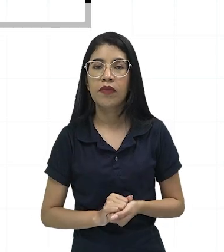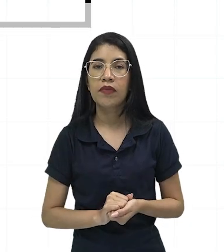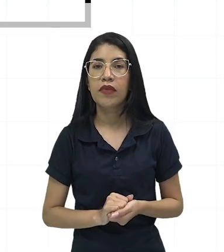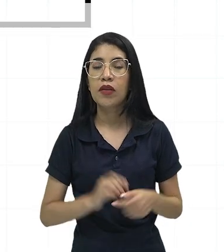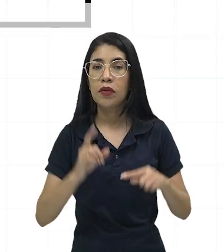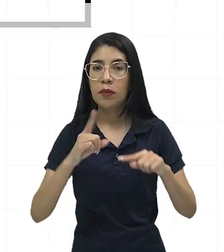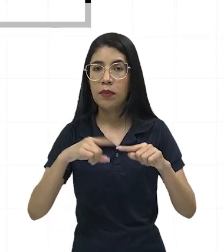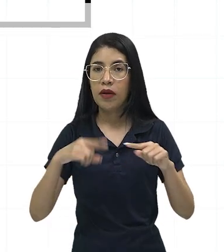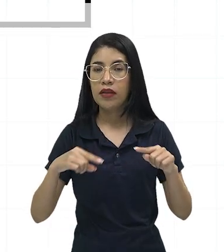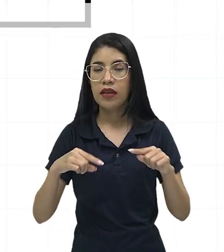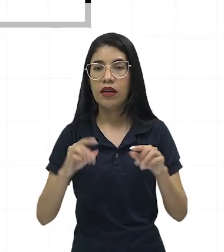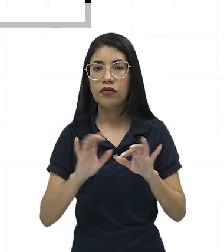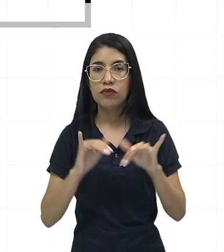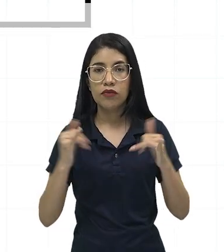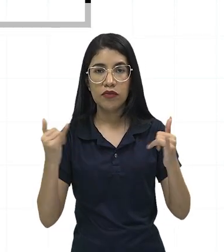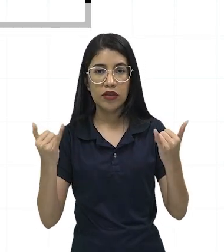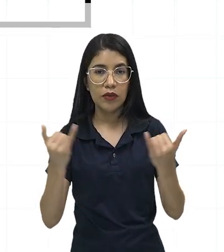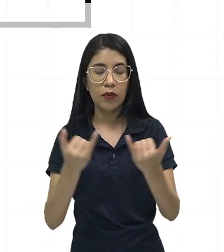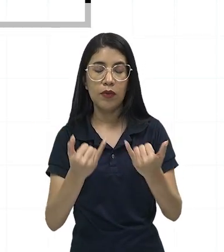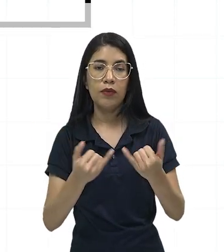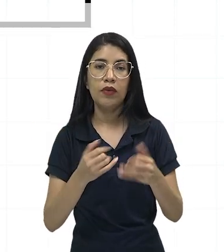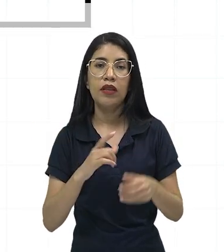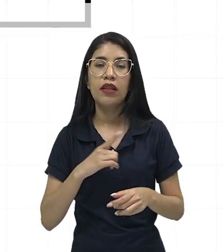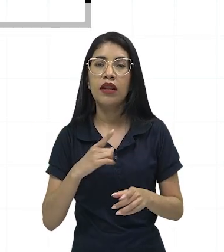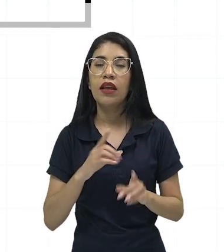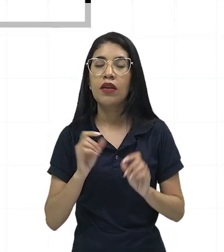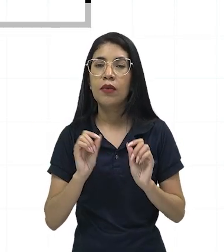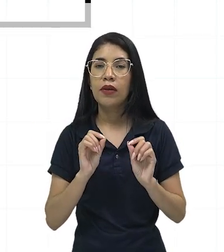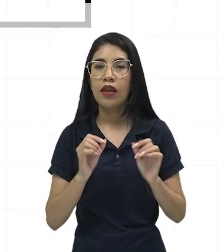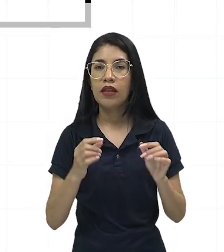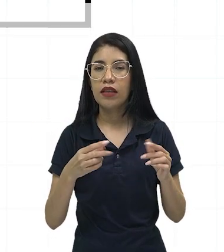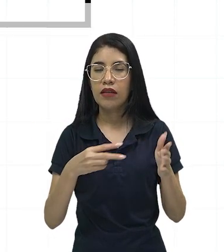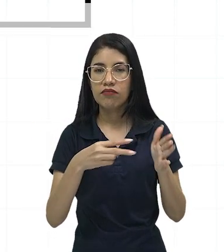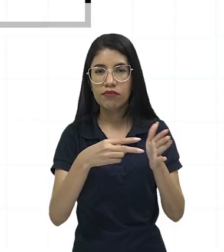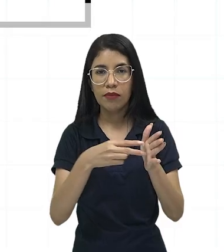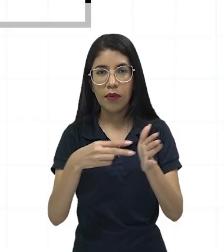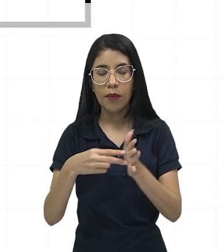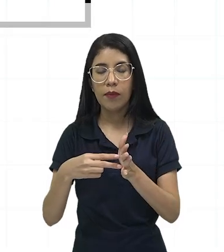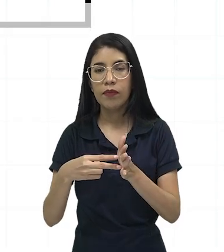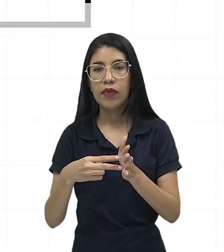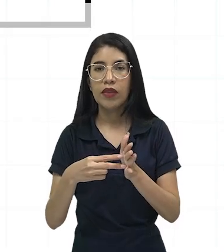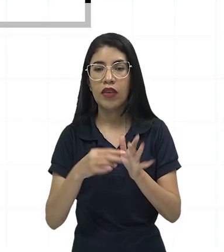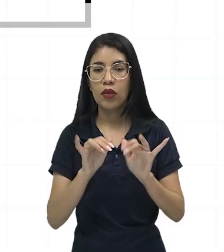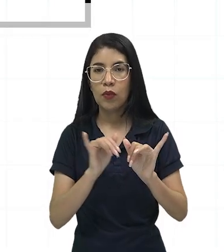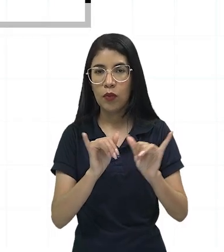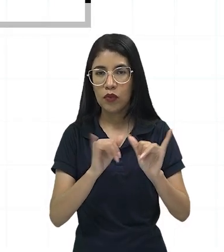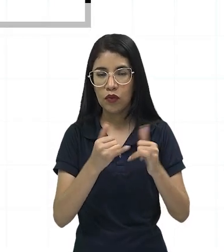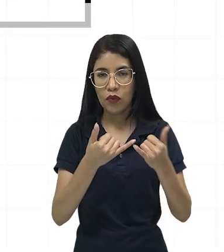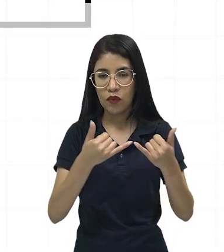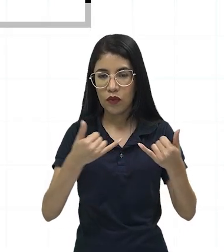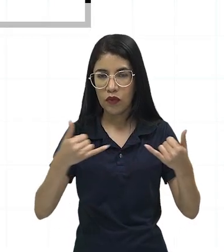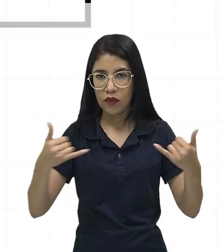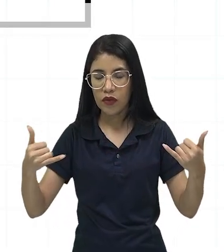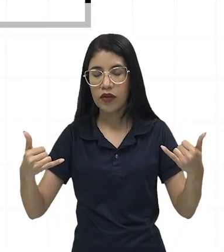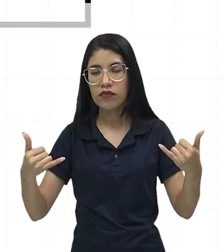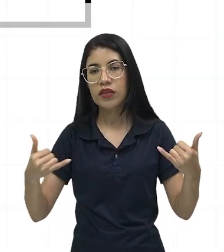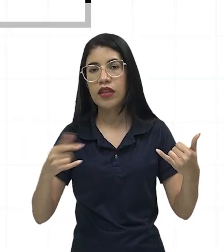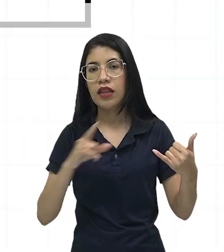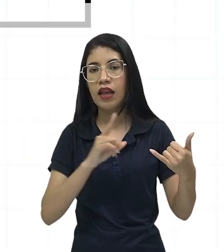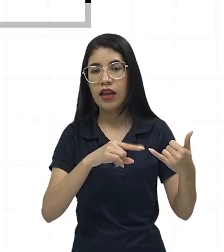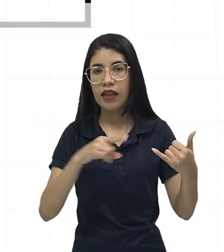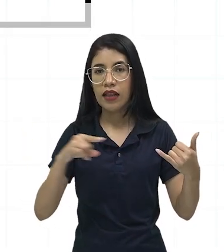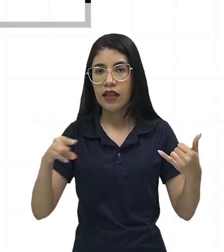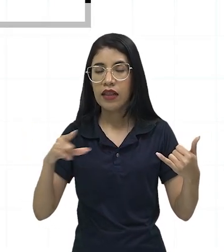de um circuito se encontram ligados no mesmo ramo, eles serão percorridos